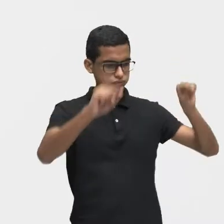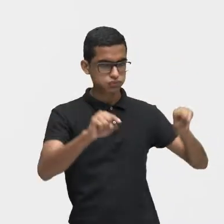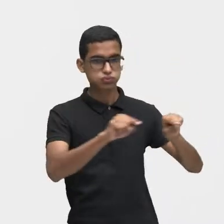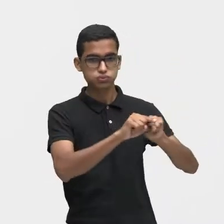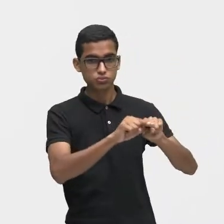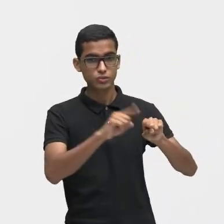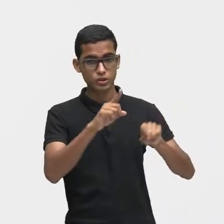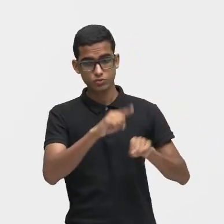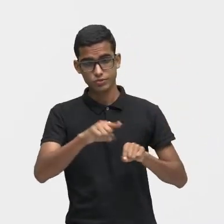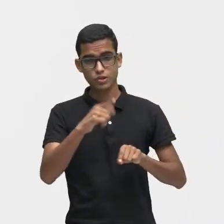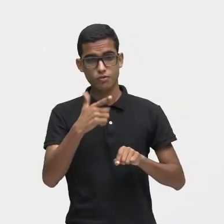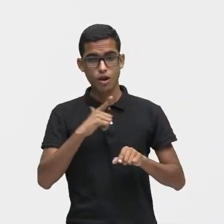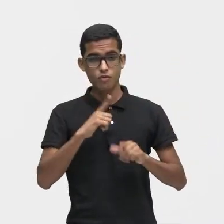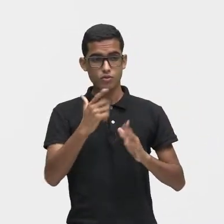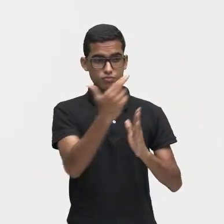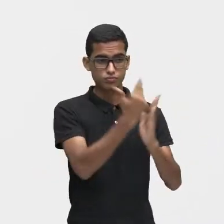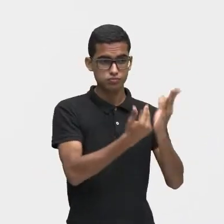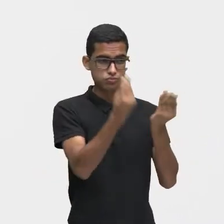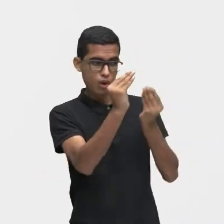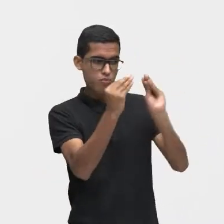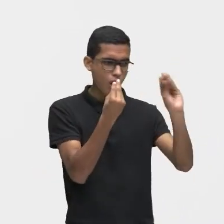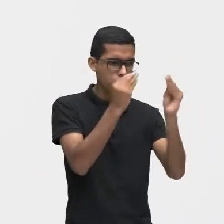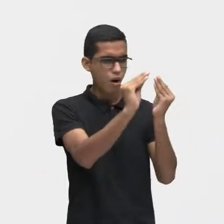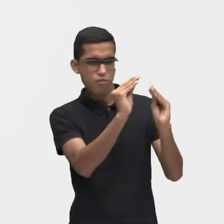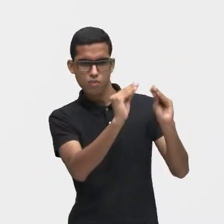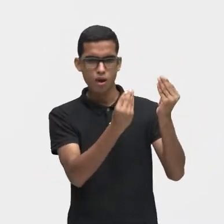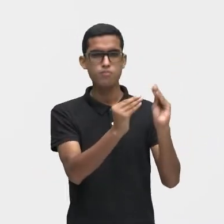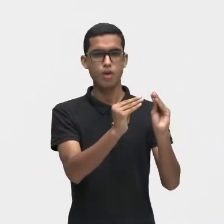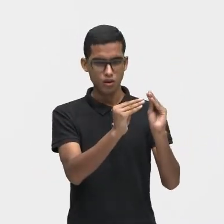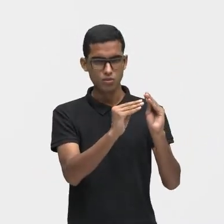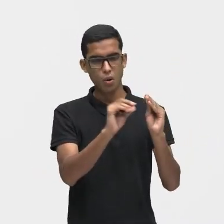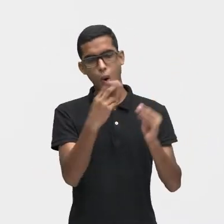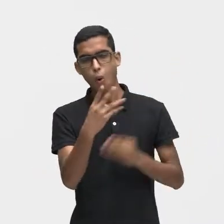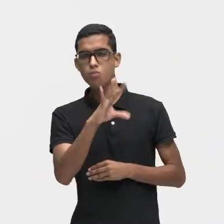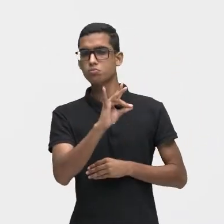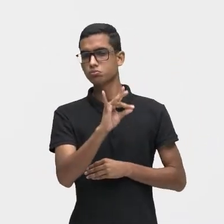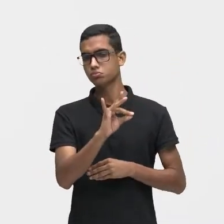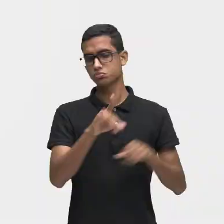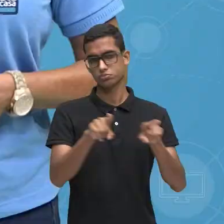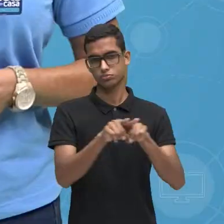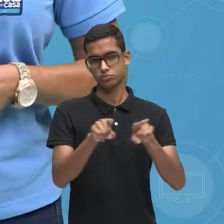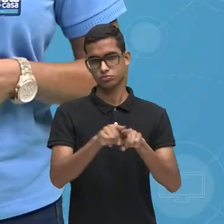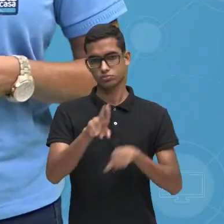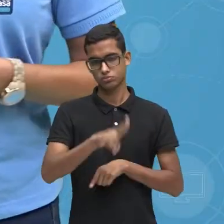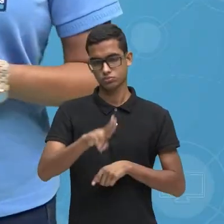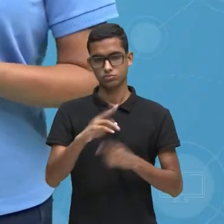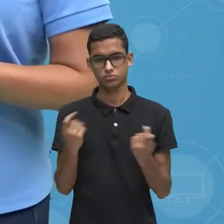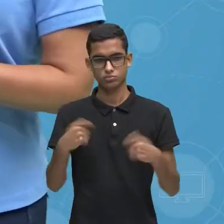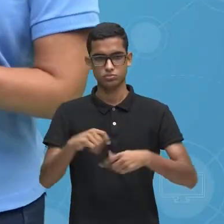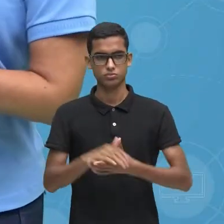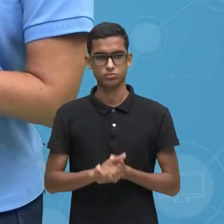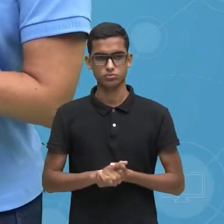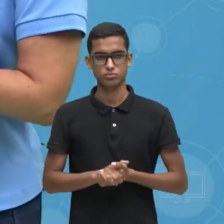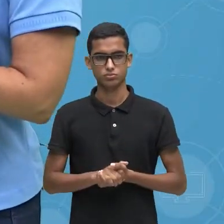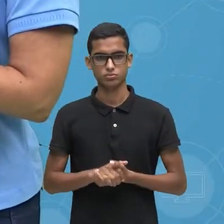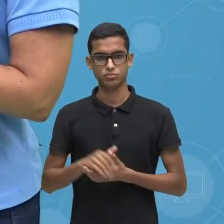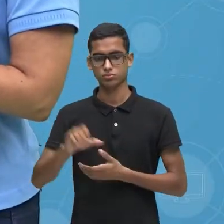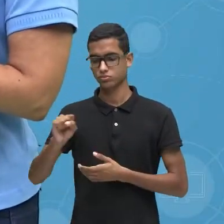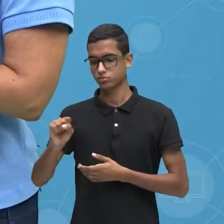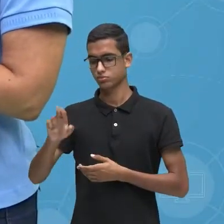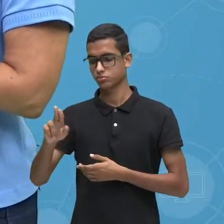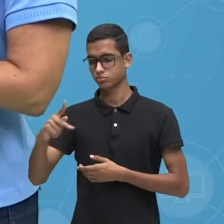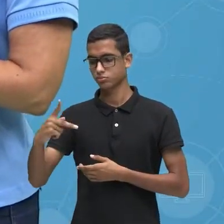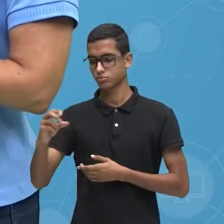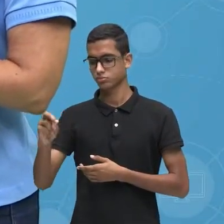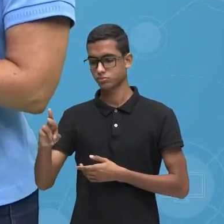para vocês. Então vamos apresentar para vocês alguns suportes de pintura. Aqui pode ser